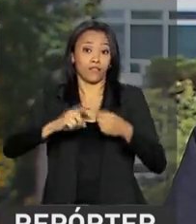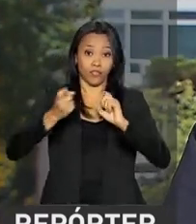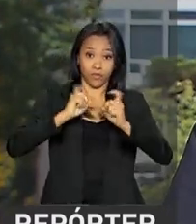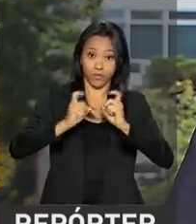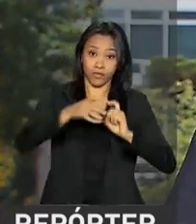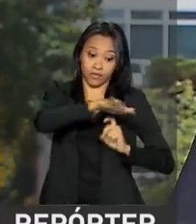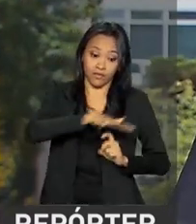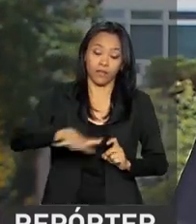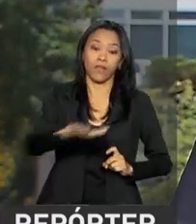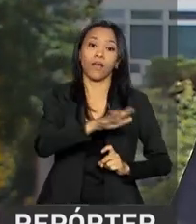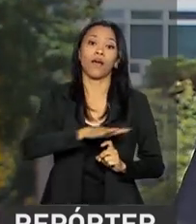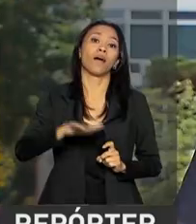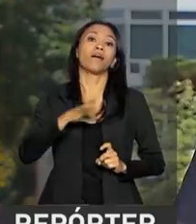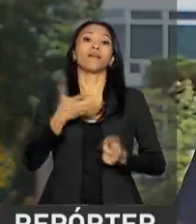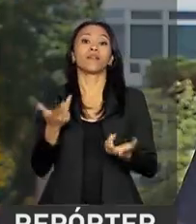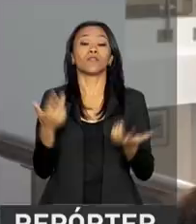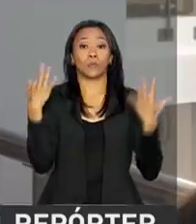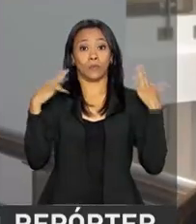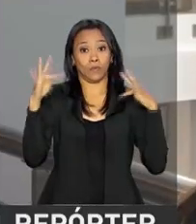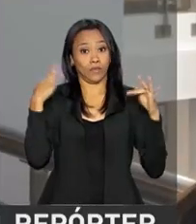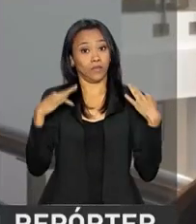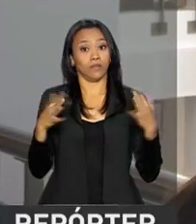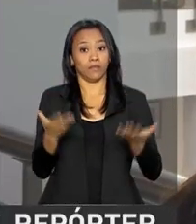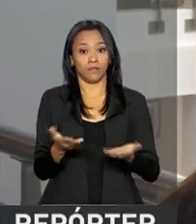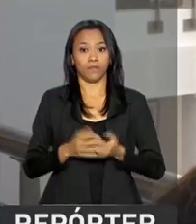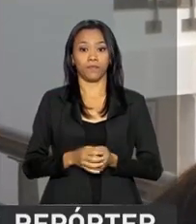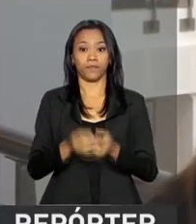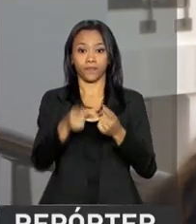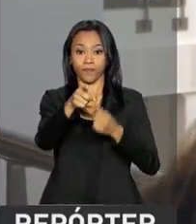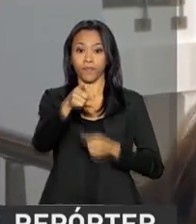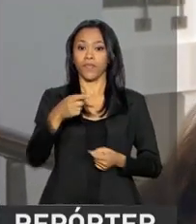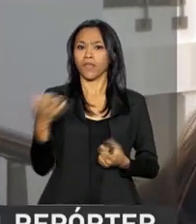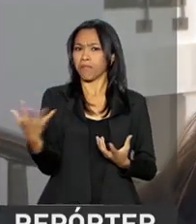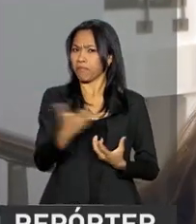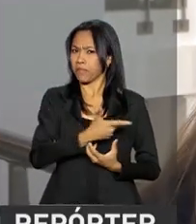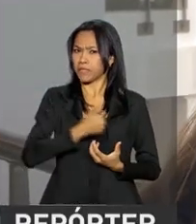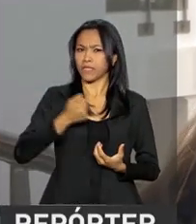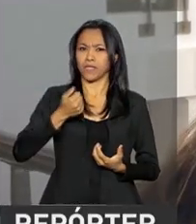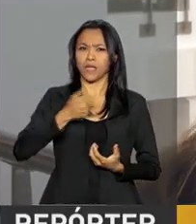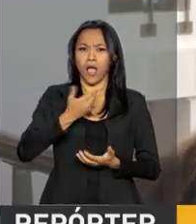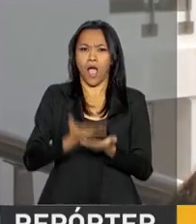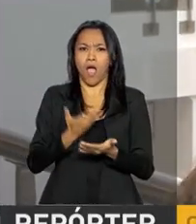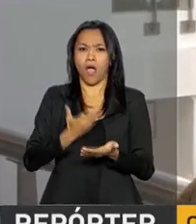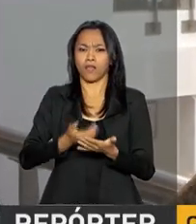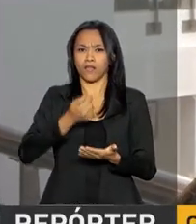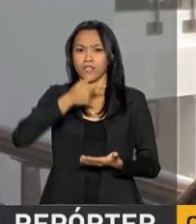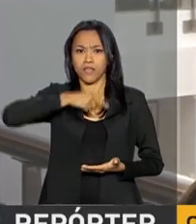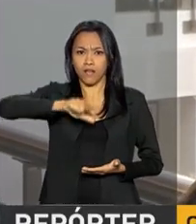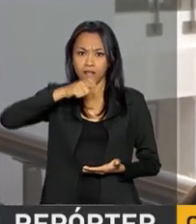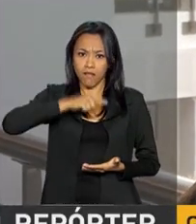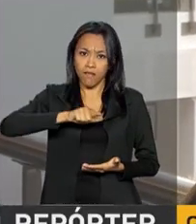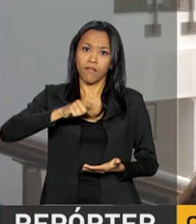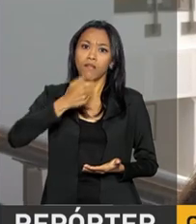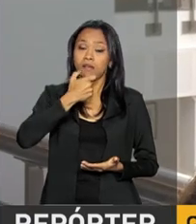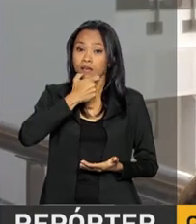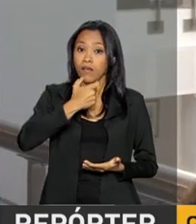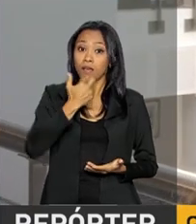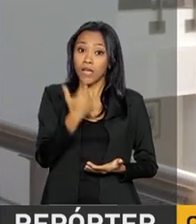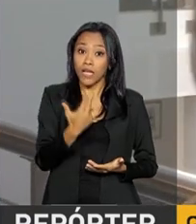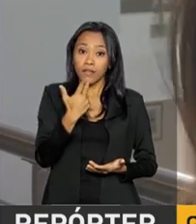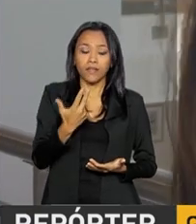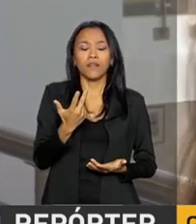e também hospitalidade estamos tendo bastante aula de inglês que é ótimo para poder melhorar a qualificação